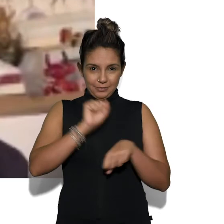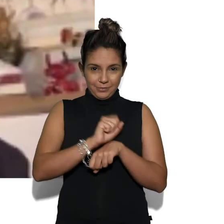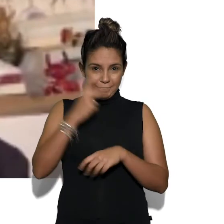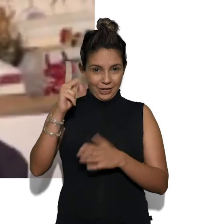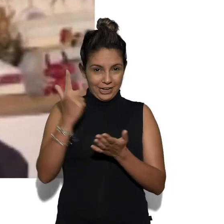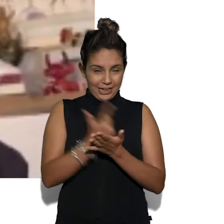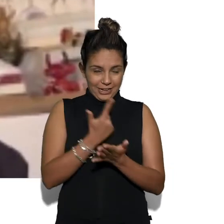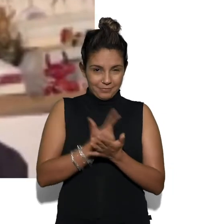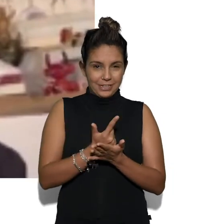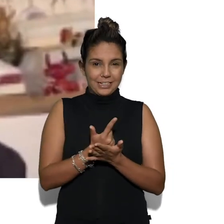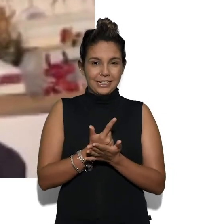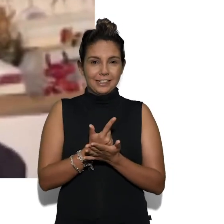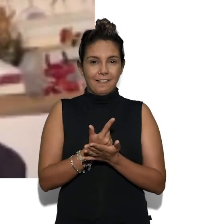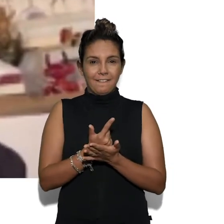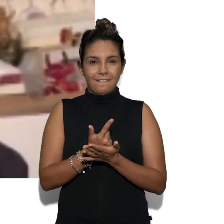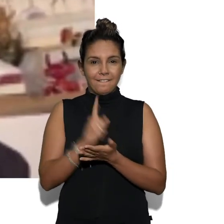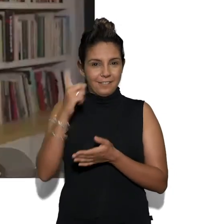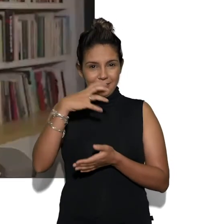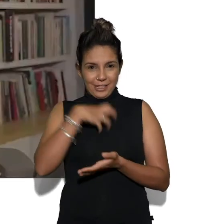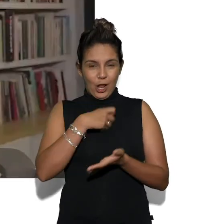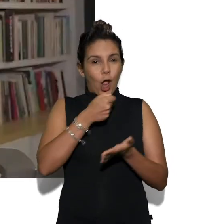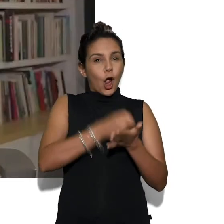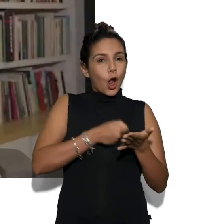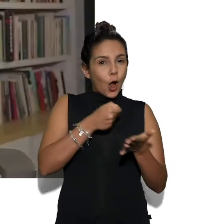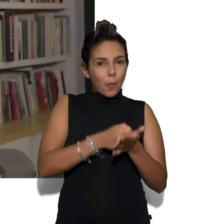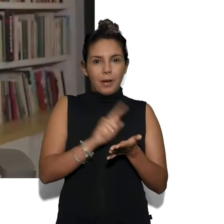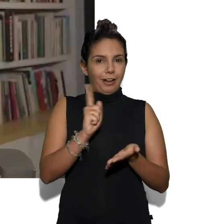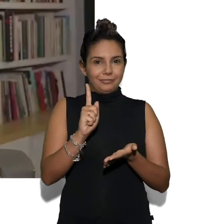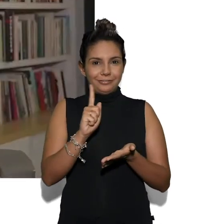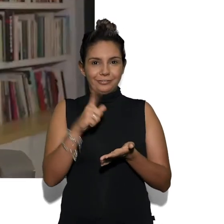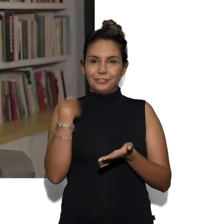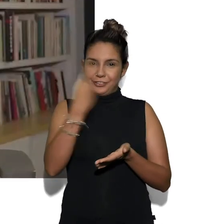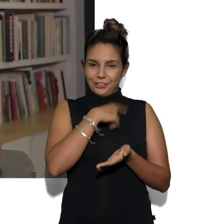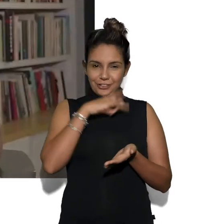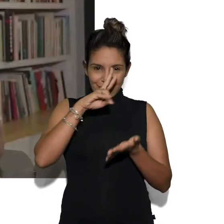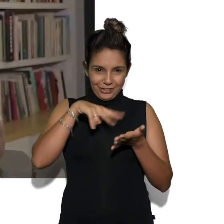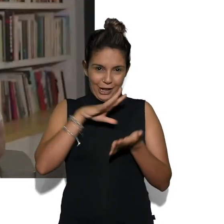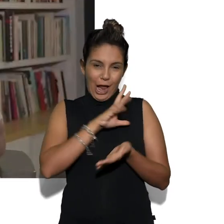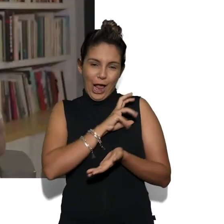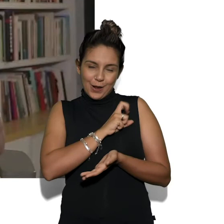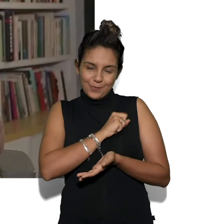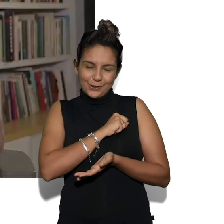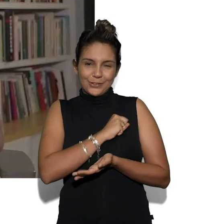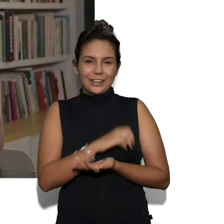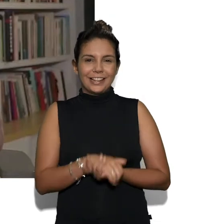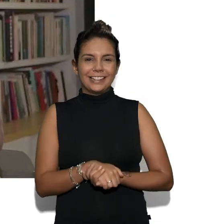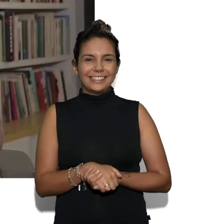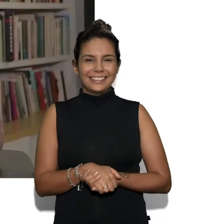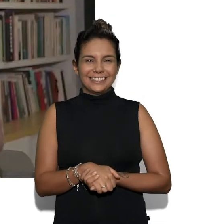seus livros, mas não se sinta cobrado. Nós somos apenas leitores apaixonados.